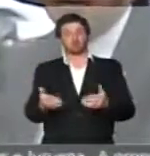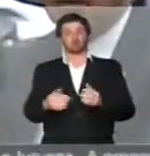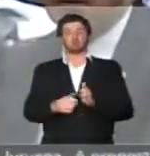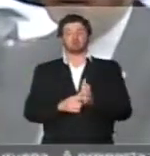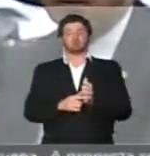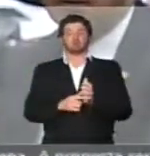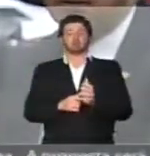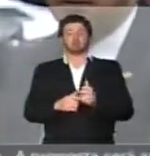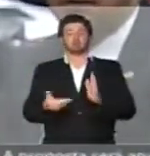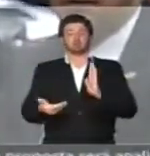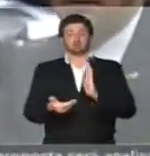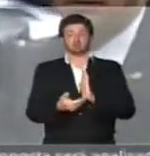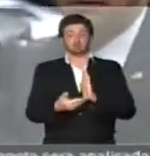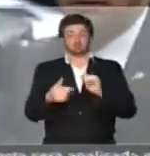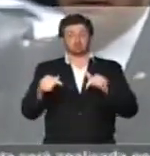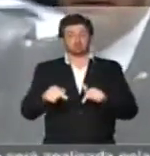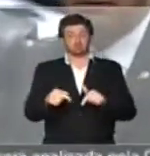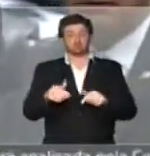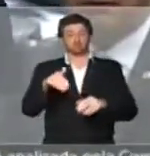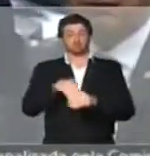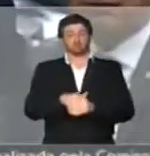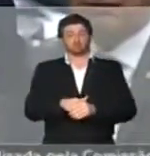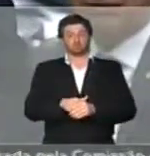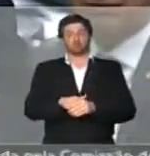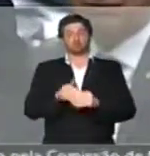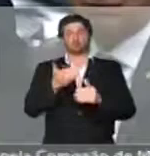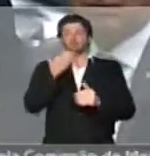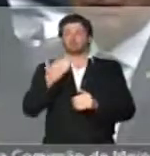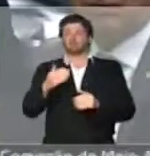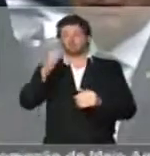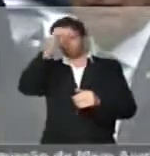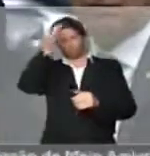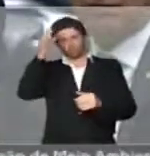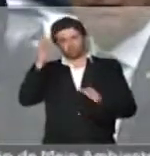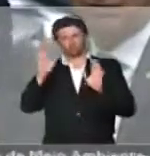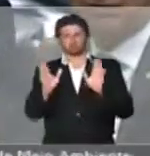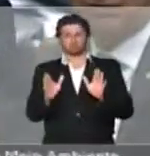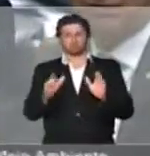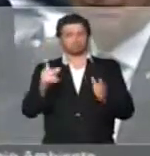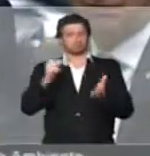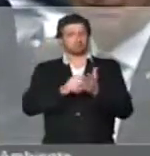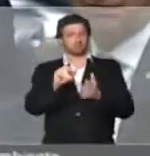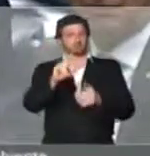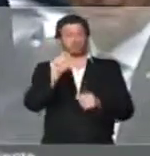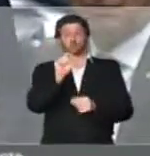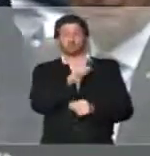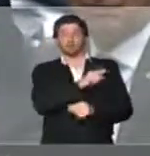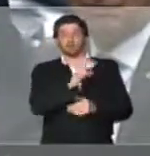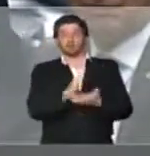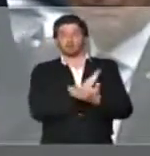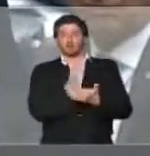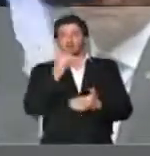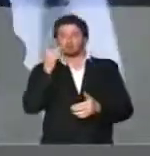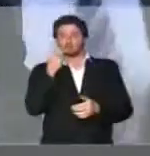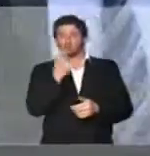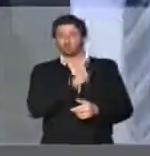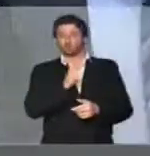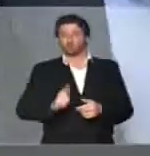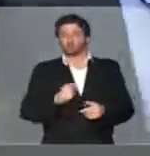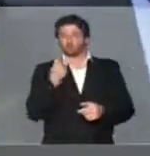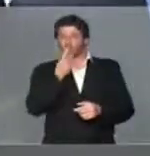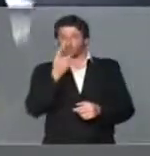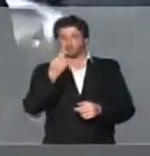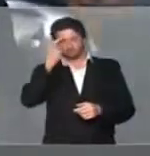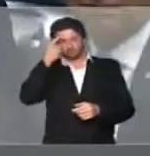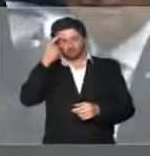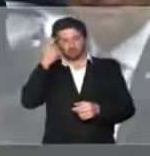momento, a Câmara dos Deputados vote com o consumidor brasileiro. Não é verdade o que foi dito por alguns deputados do governo,